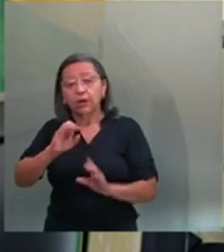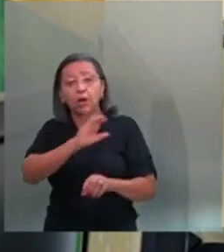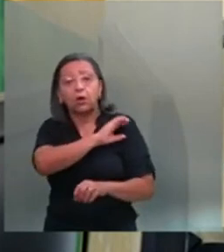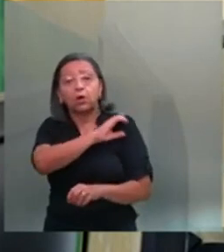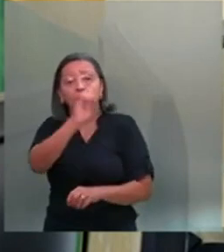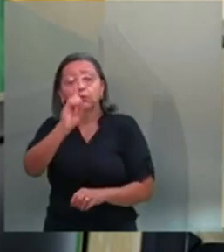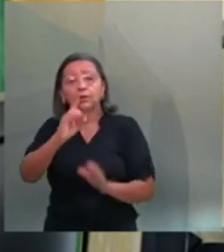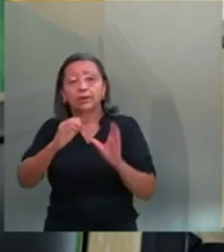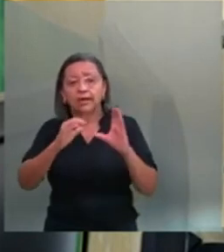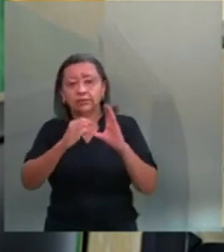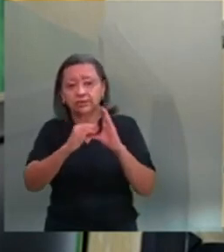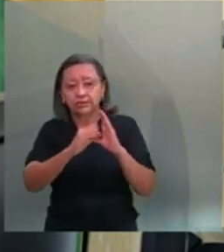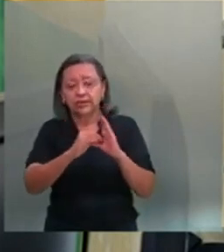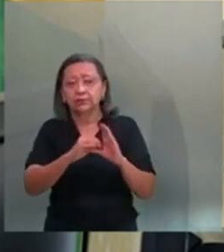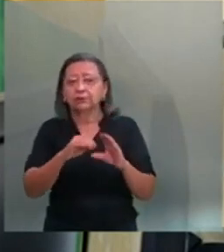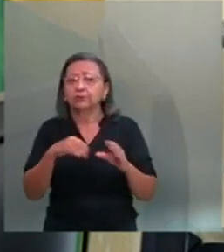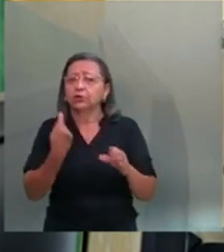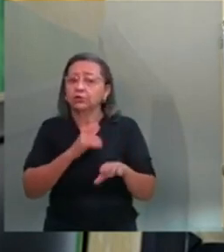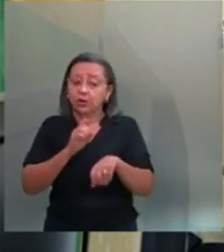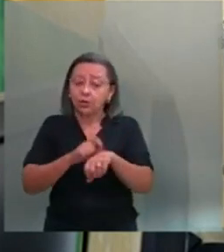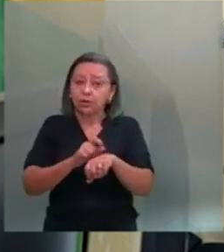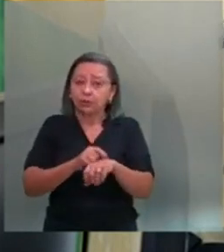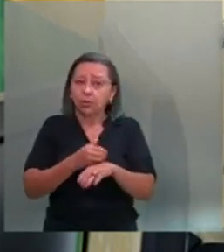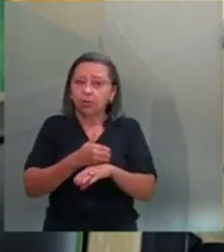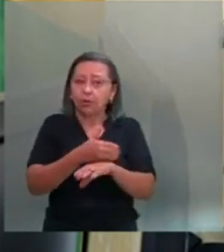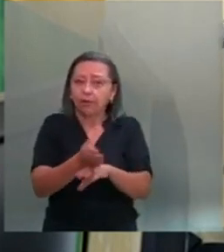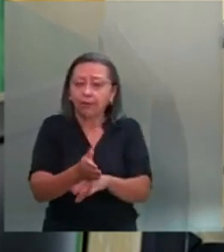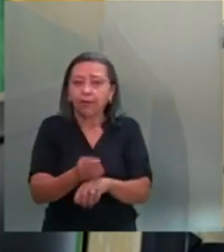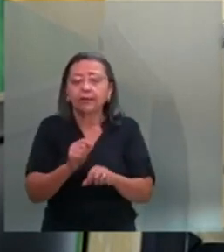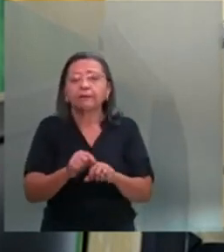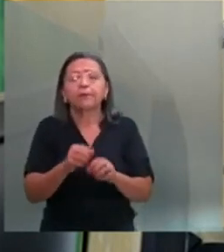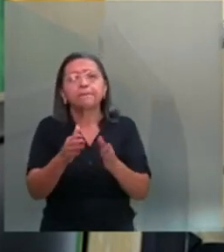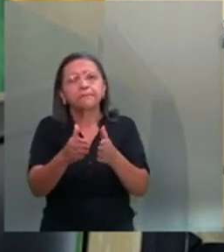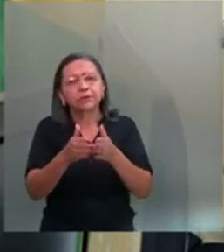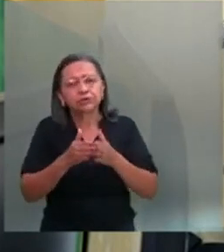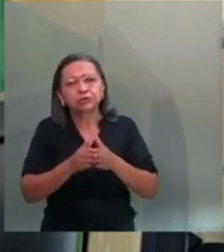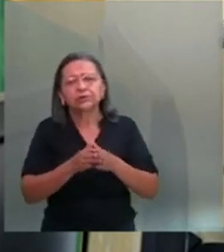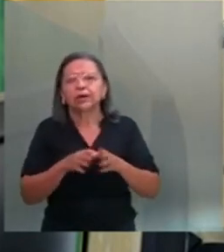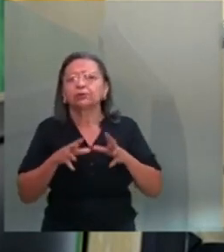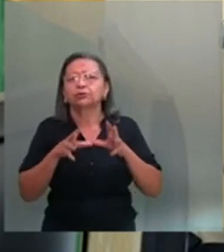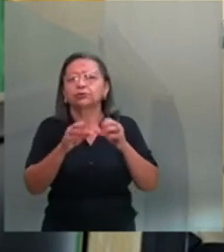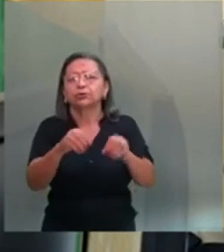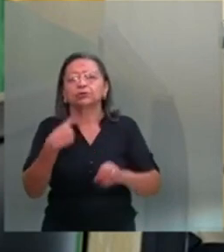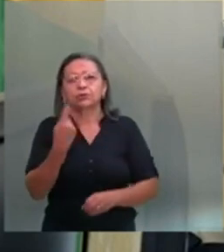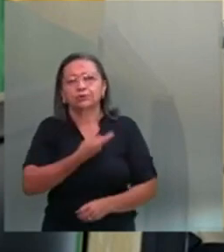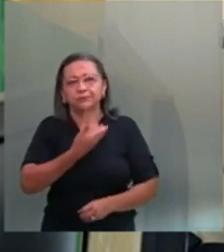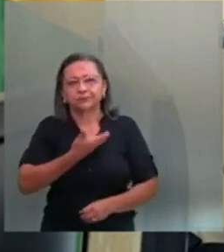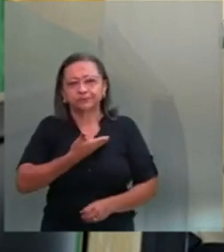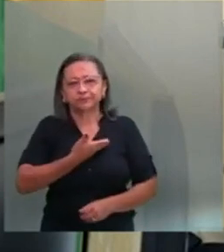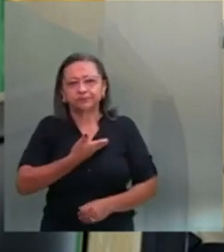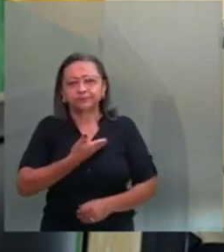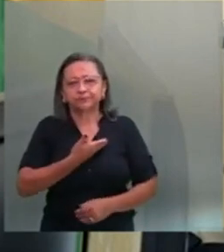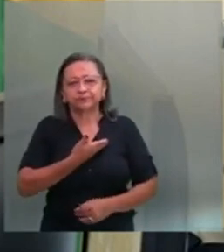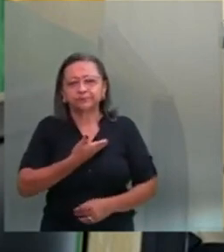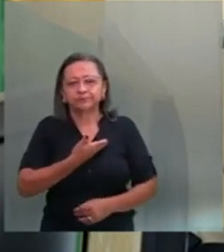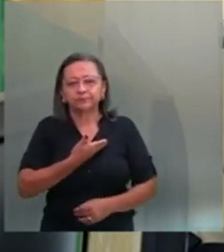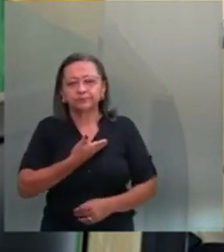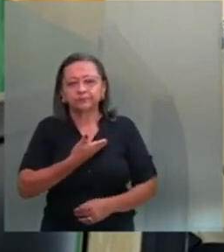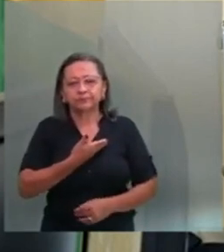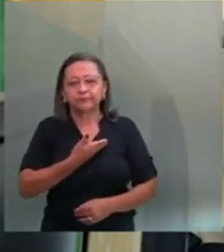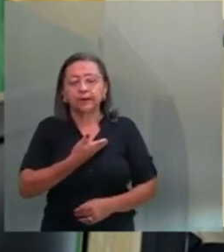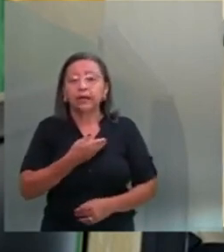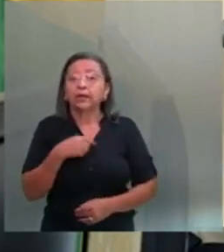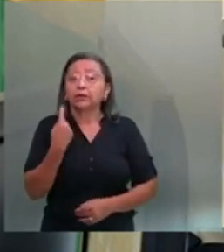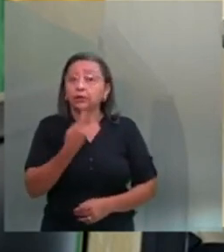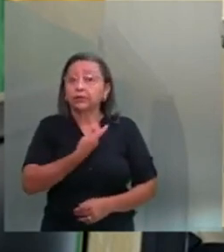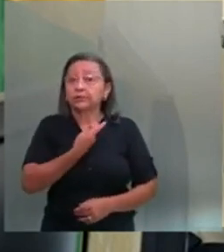nós já estamos com o horário adiantado, vou pedir a gentileza aos nossos convidados. Nós teremos um tempo